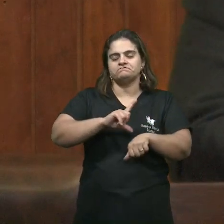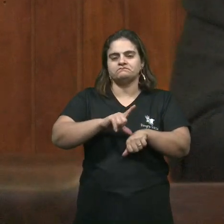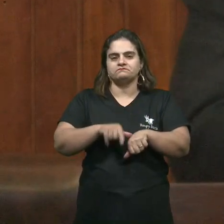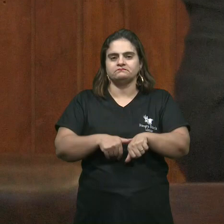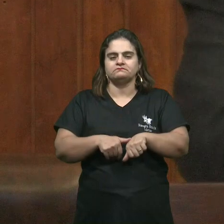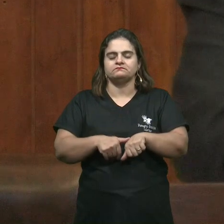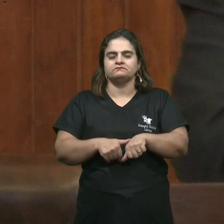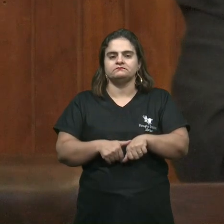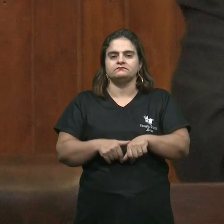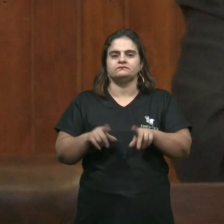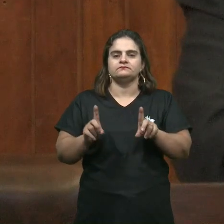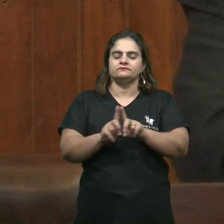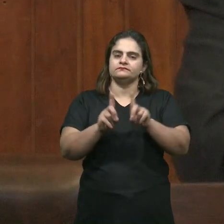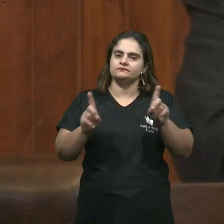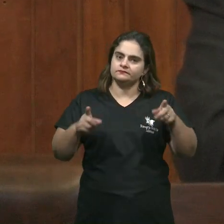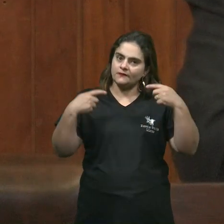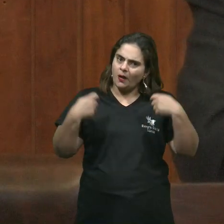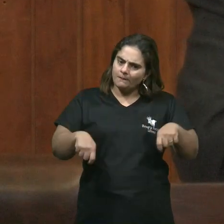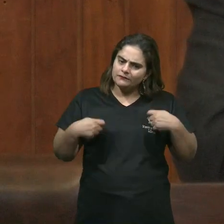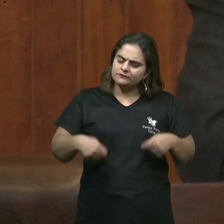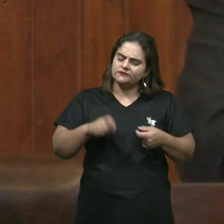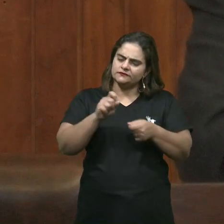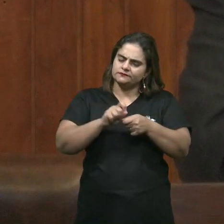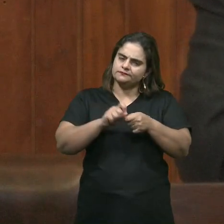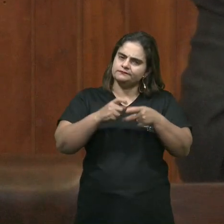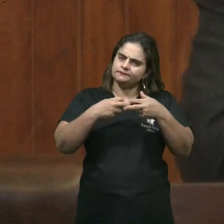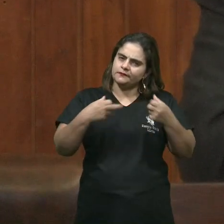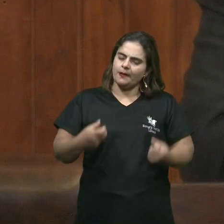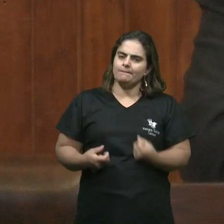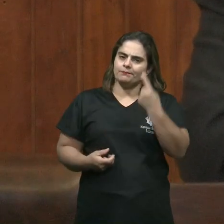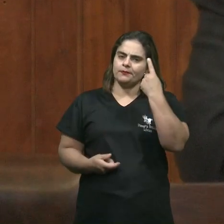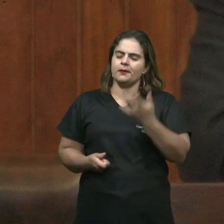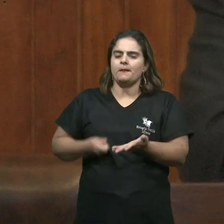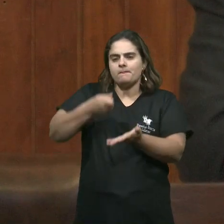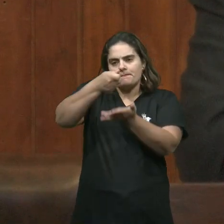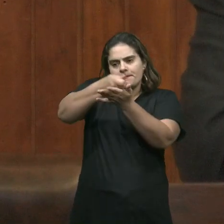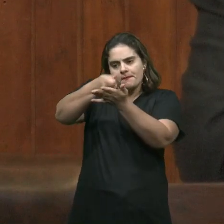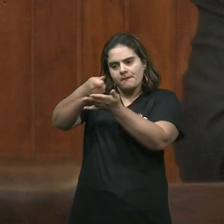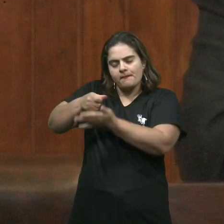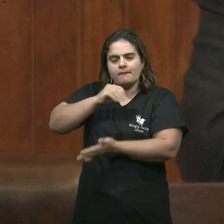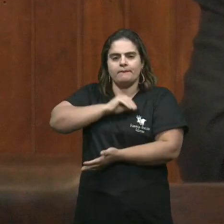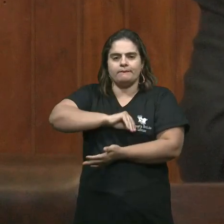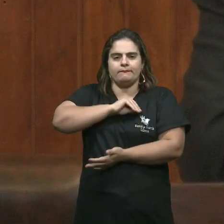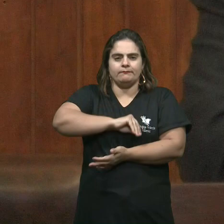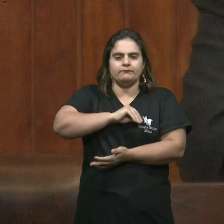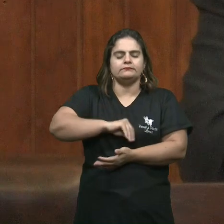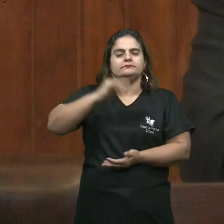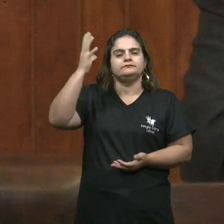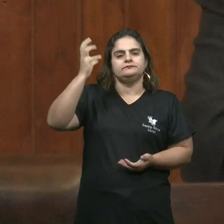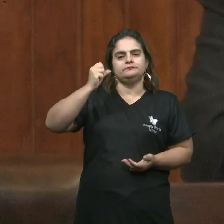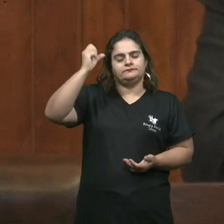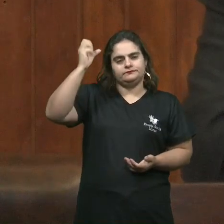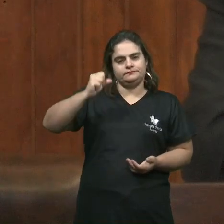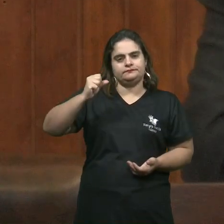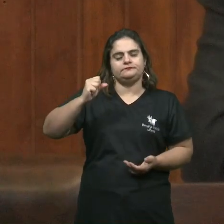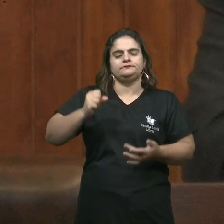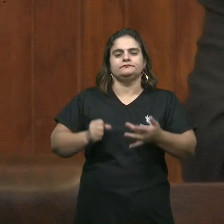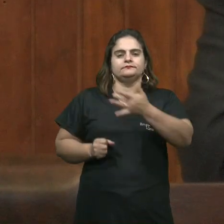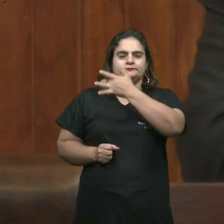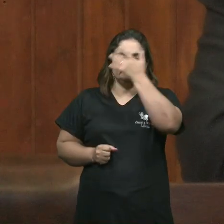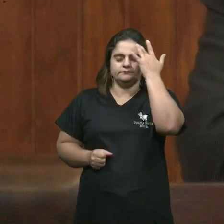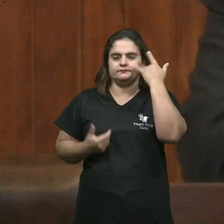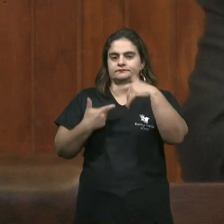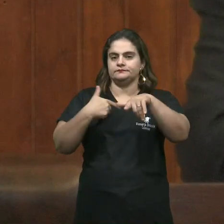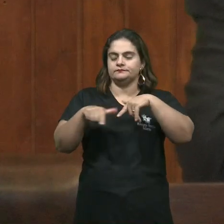tem que fazer o dever de casa. Primeiro você paga o salário dos aposentados, pensionistas,